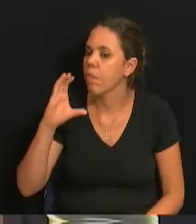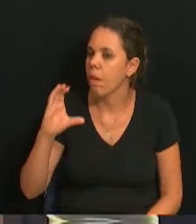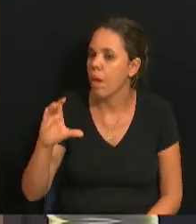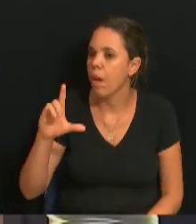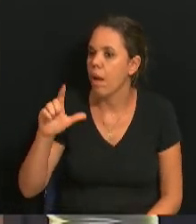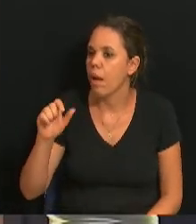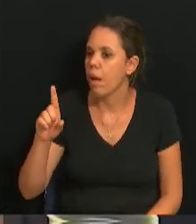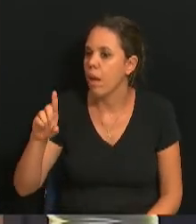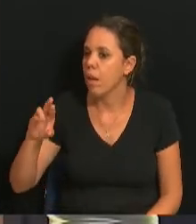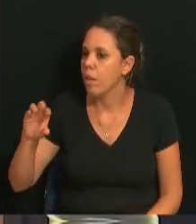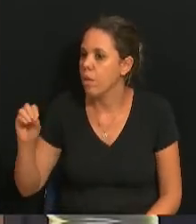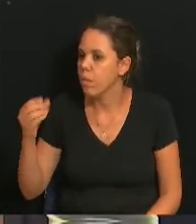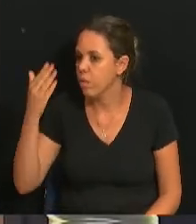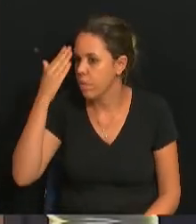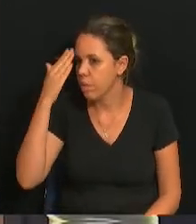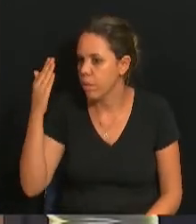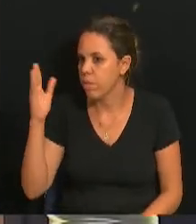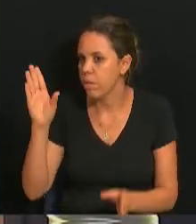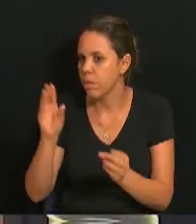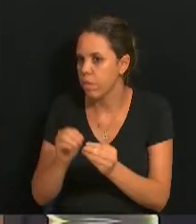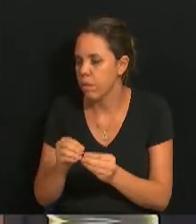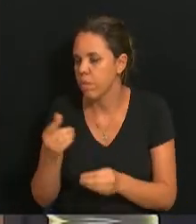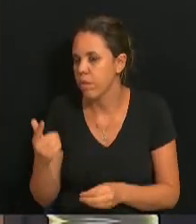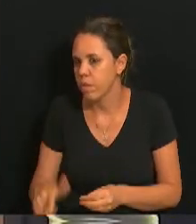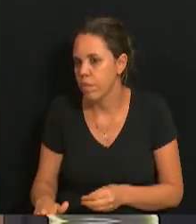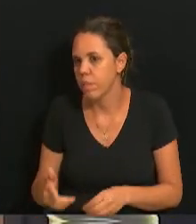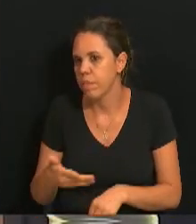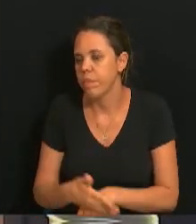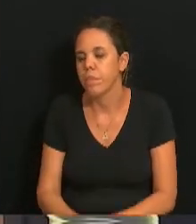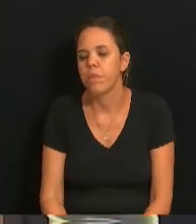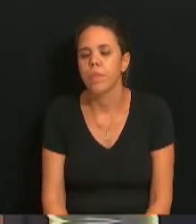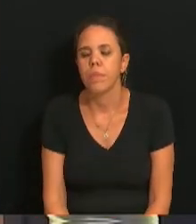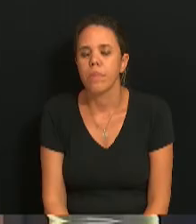também agradece, mais uma vez, a participação.